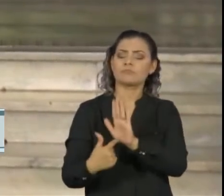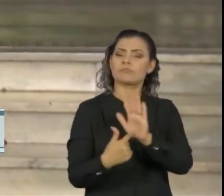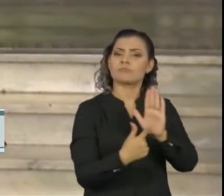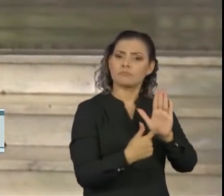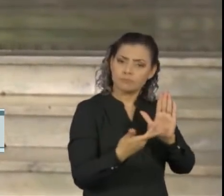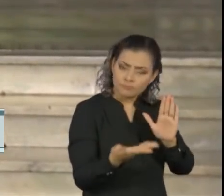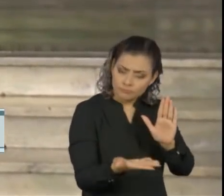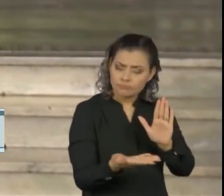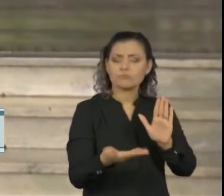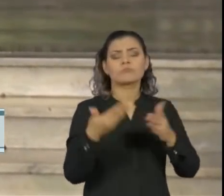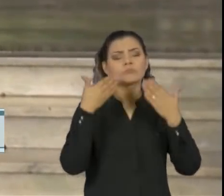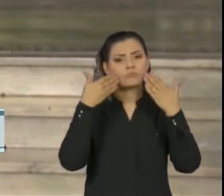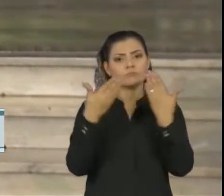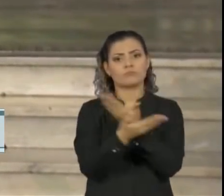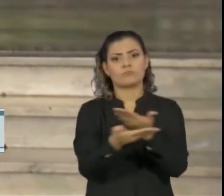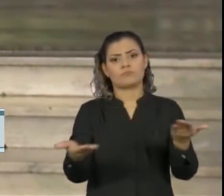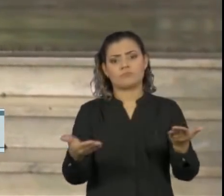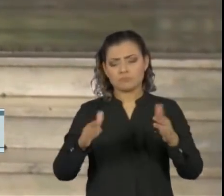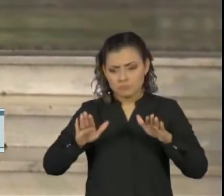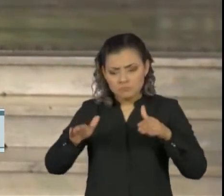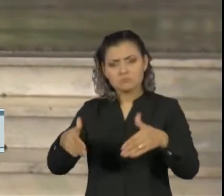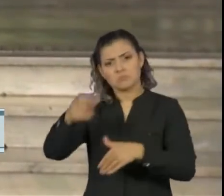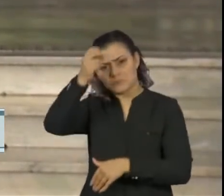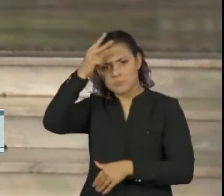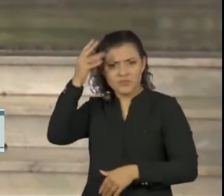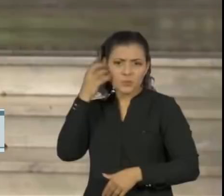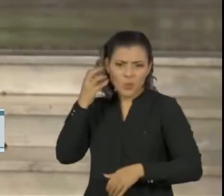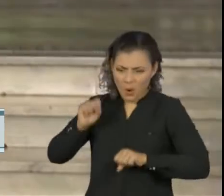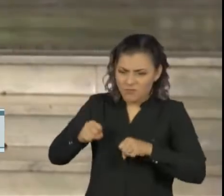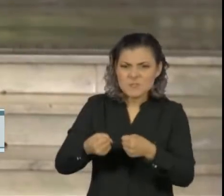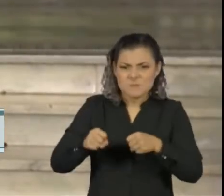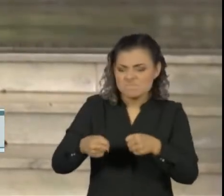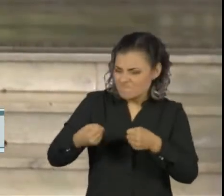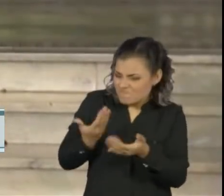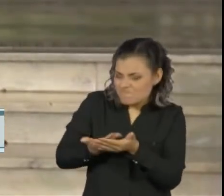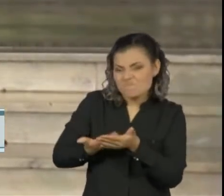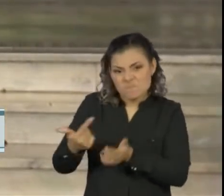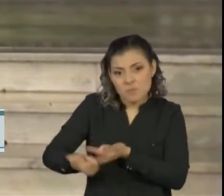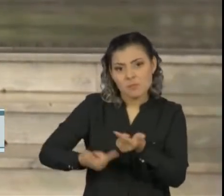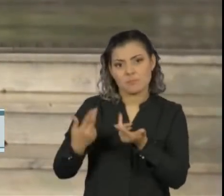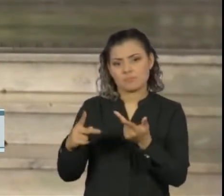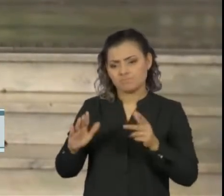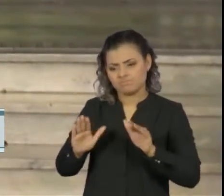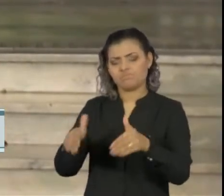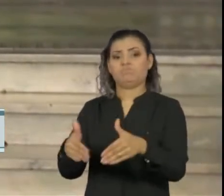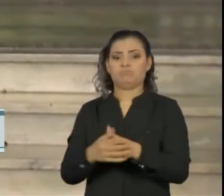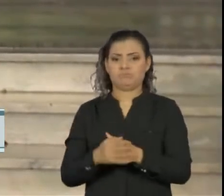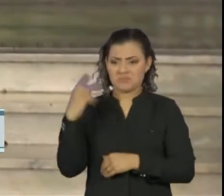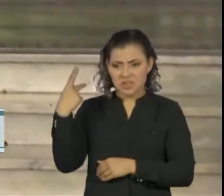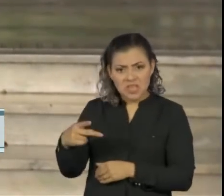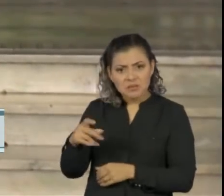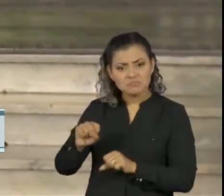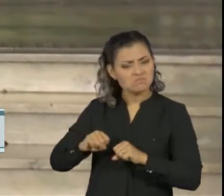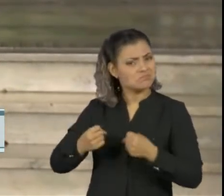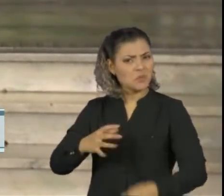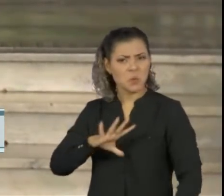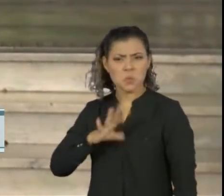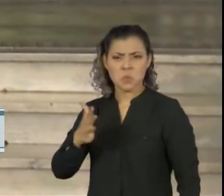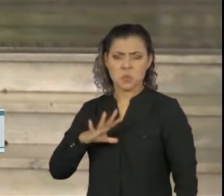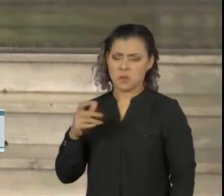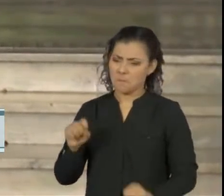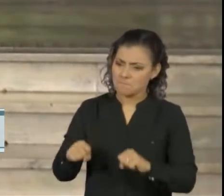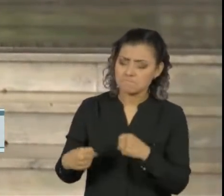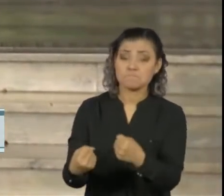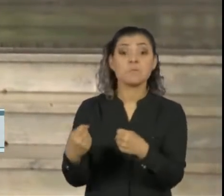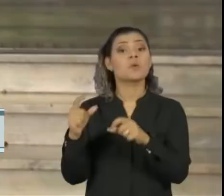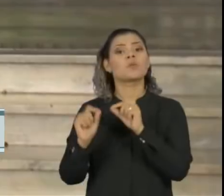reconhecimento público à dedicação do prefeito Bruno Covas. O Bruno tem sido um guerreiro no enfrentamento